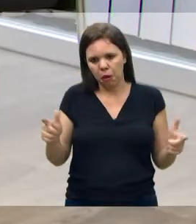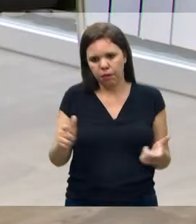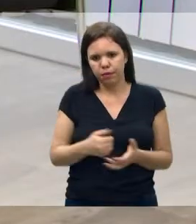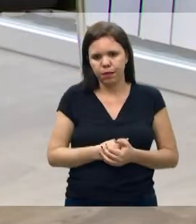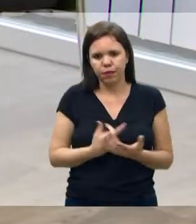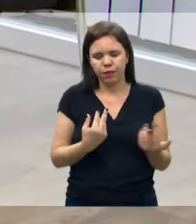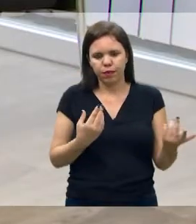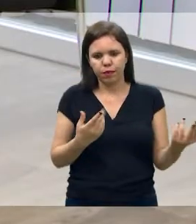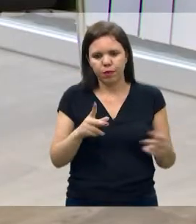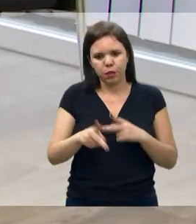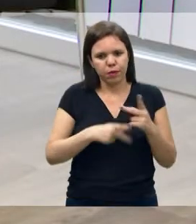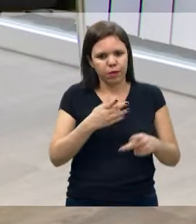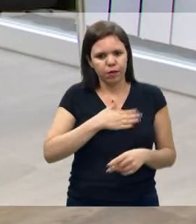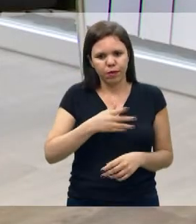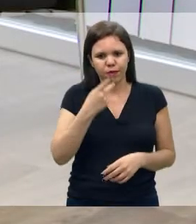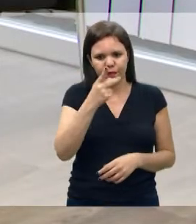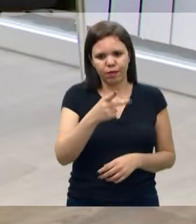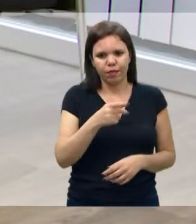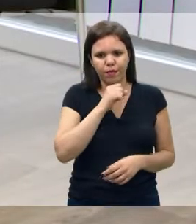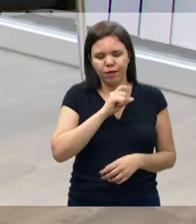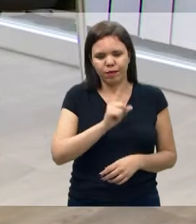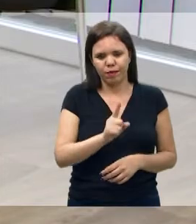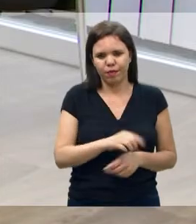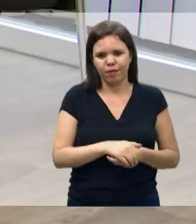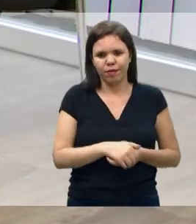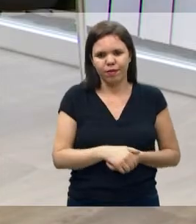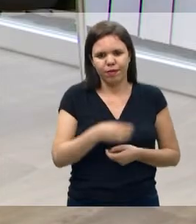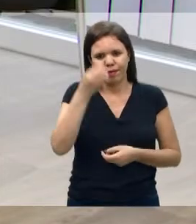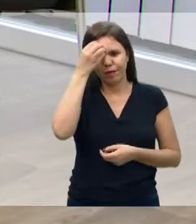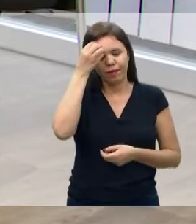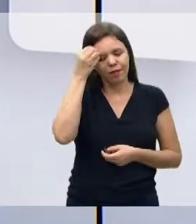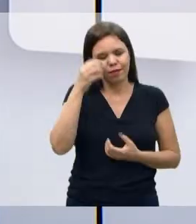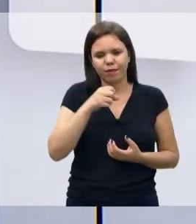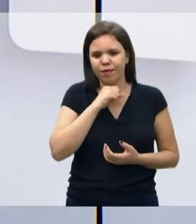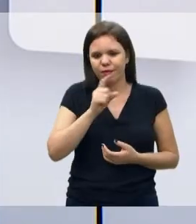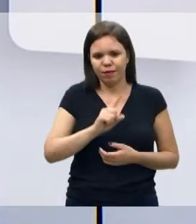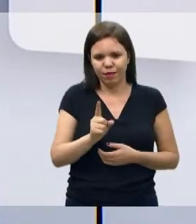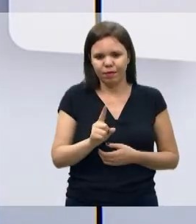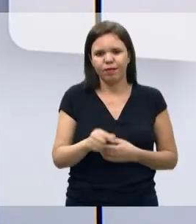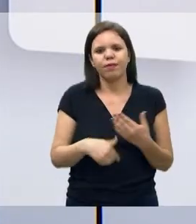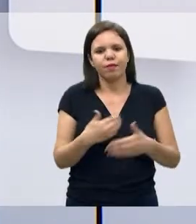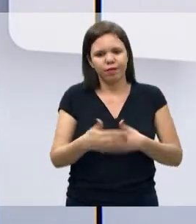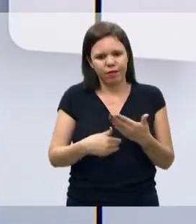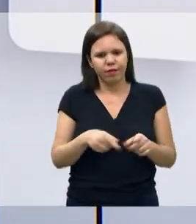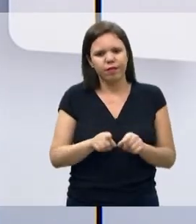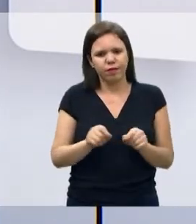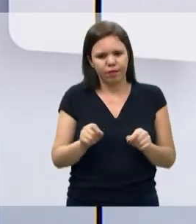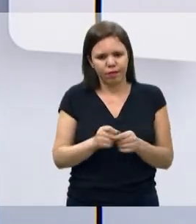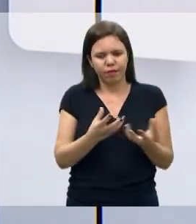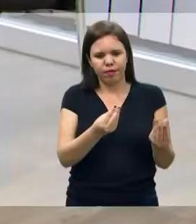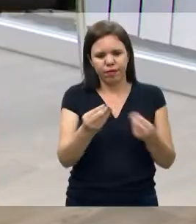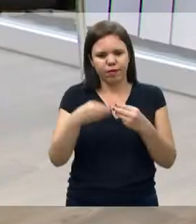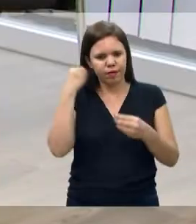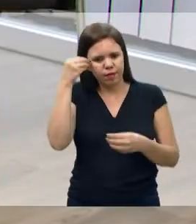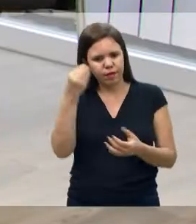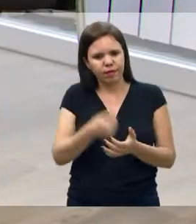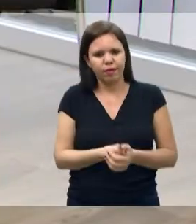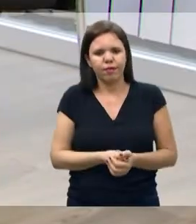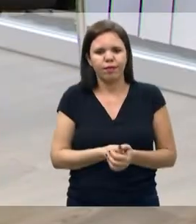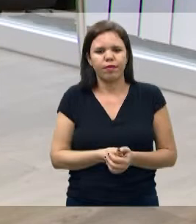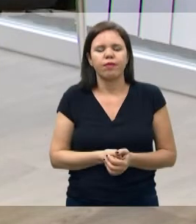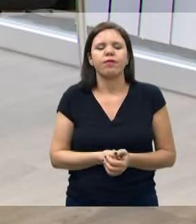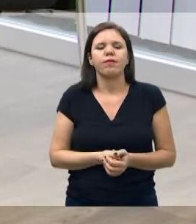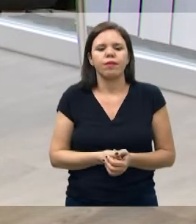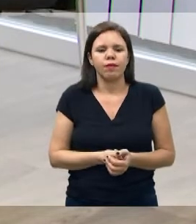a Silvia falou, que as pessoas não gostam de falar velho. Não estou velho. A gente está falando que a gente está ficando bastante experiente. Então,